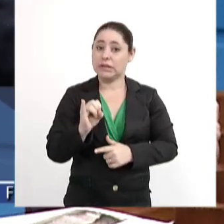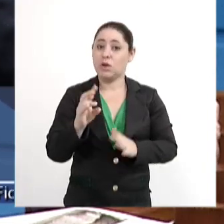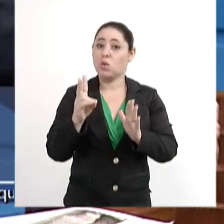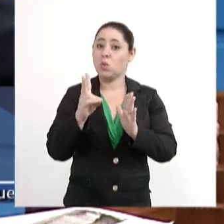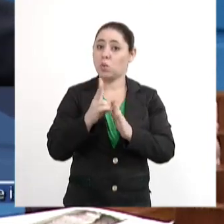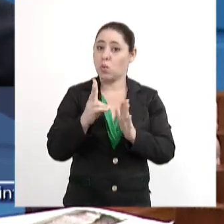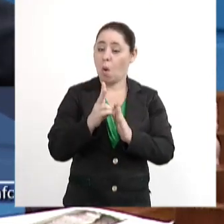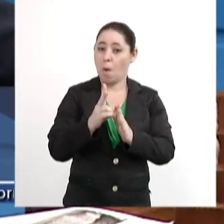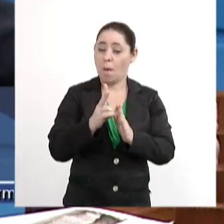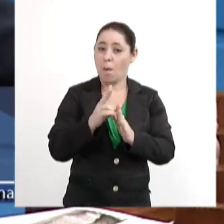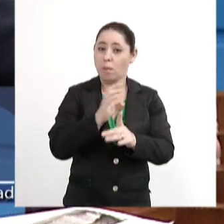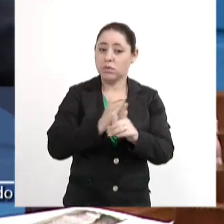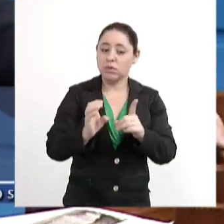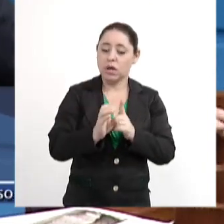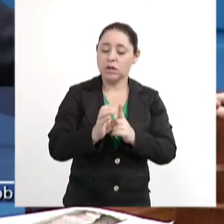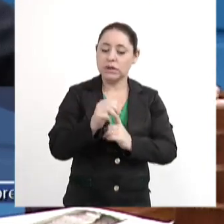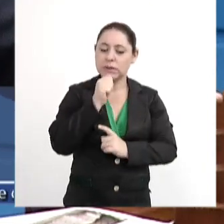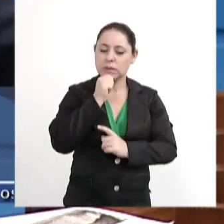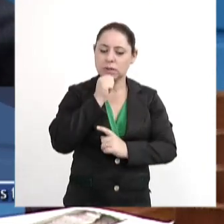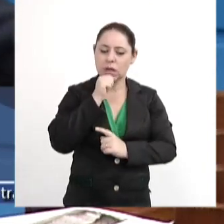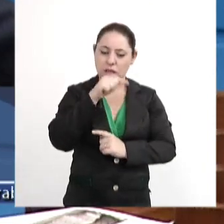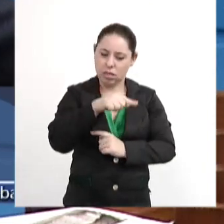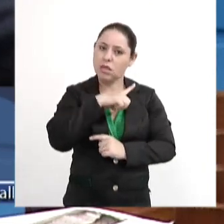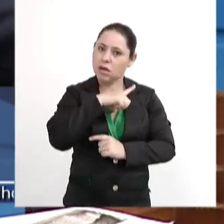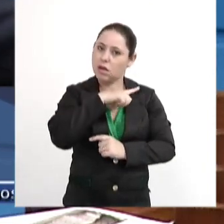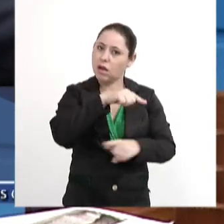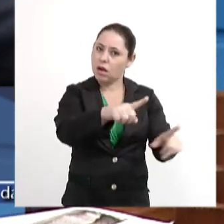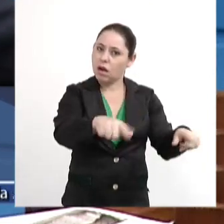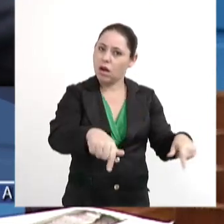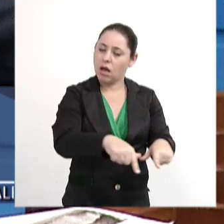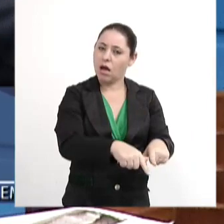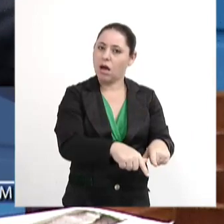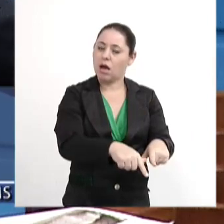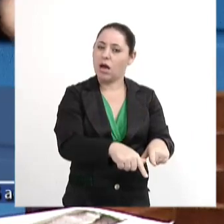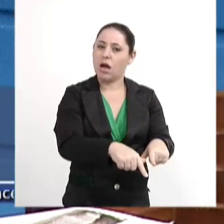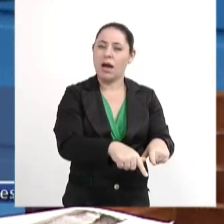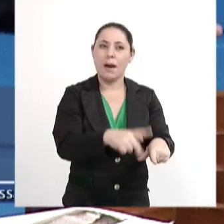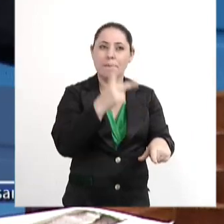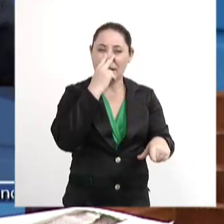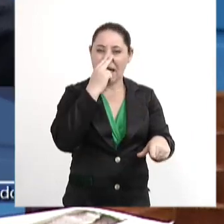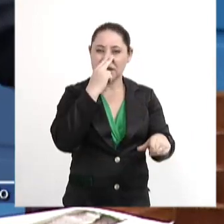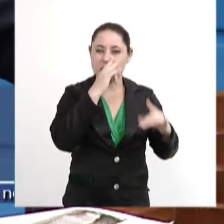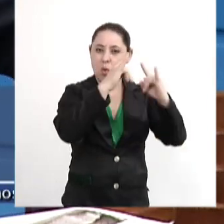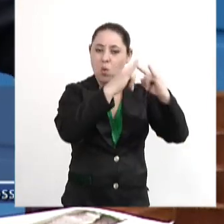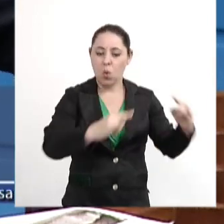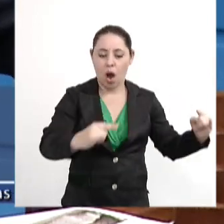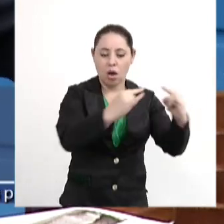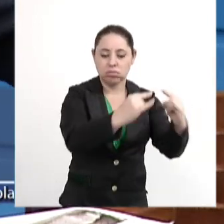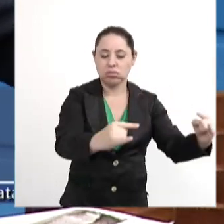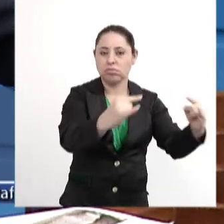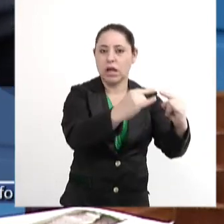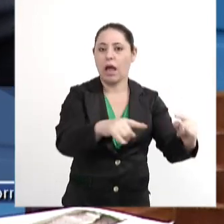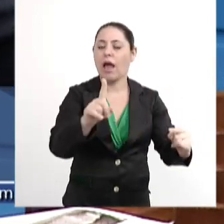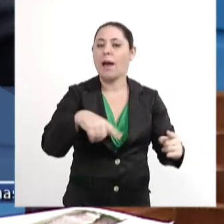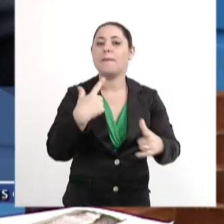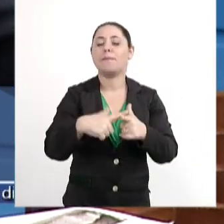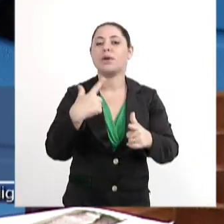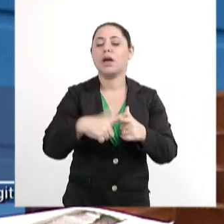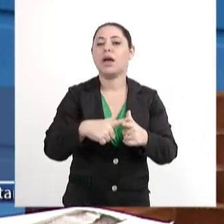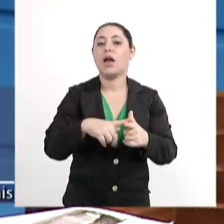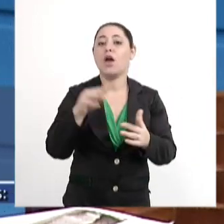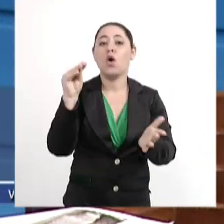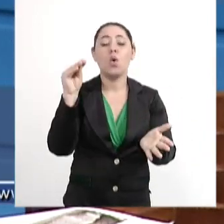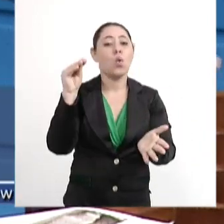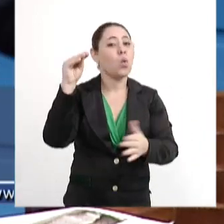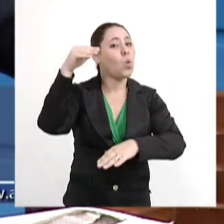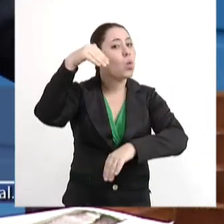índios estão nessas áreas ainda não demarcadas, são acampamentos provisórios, é justamente por culpa da